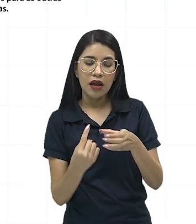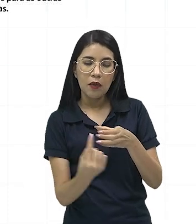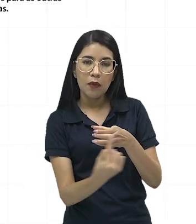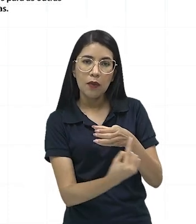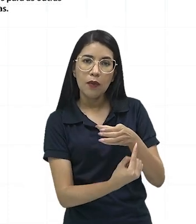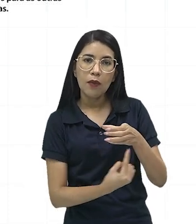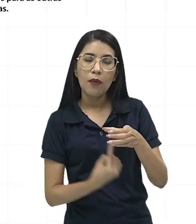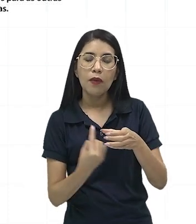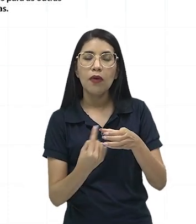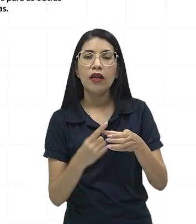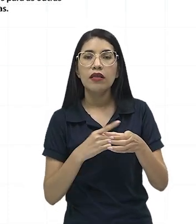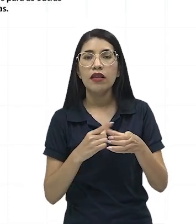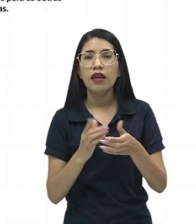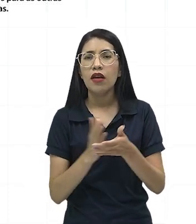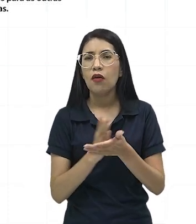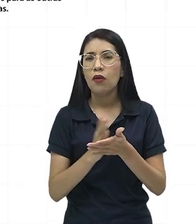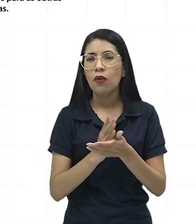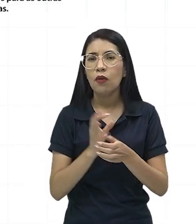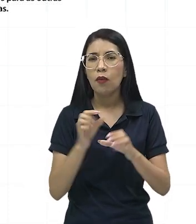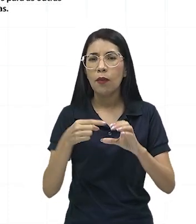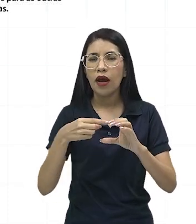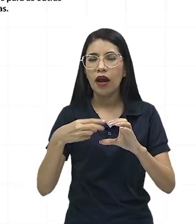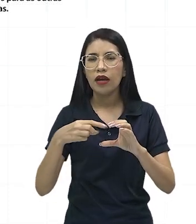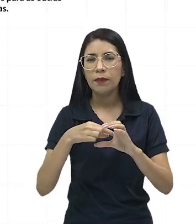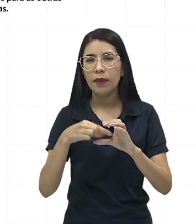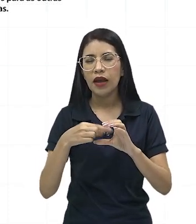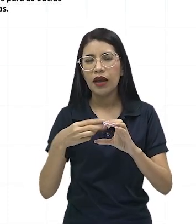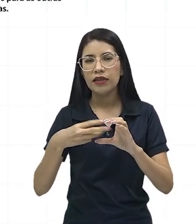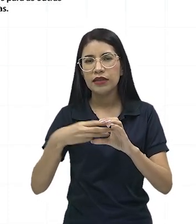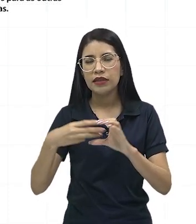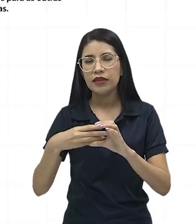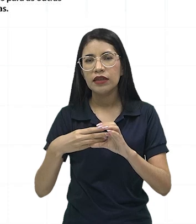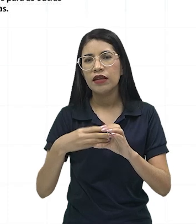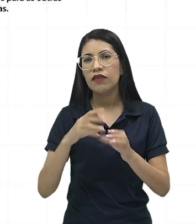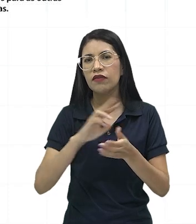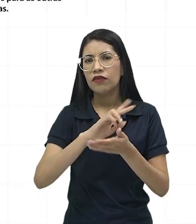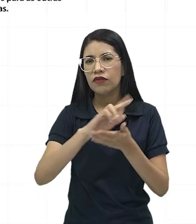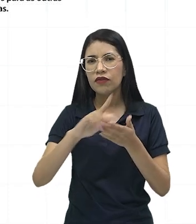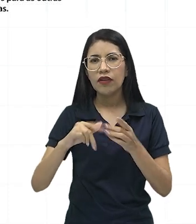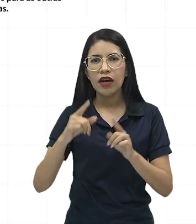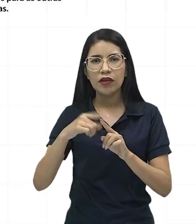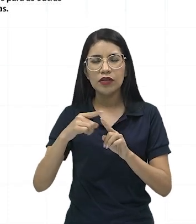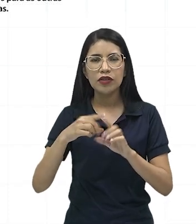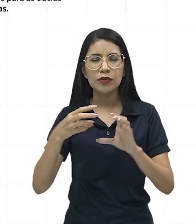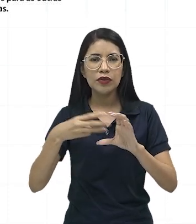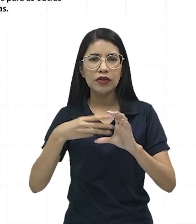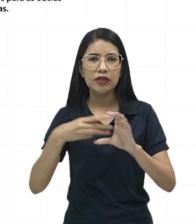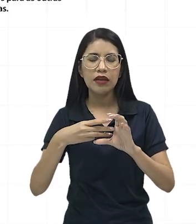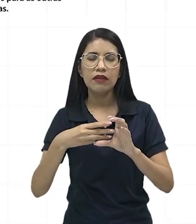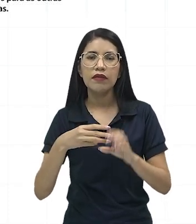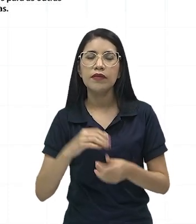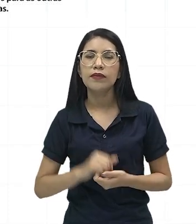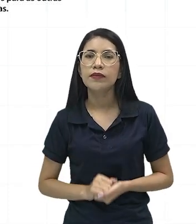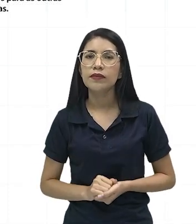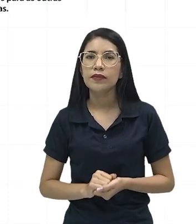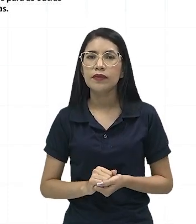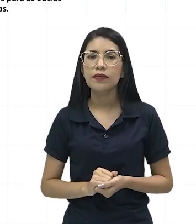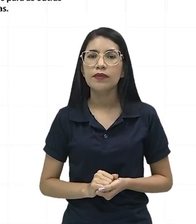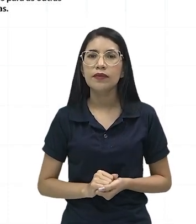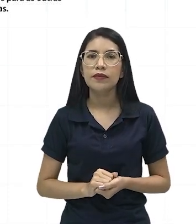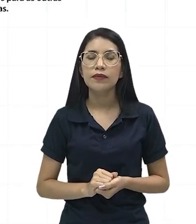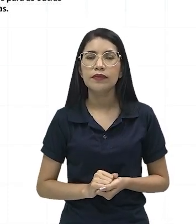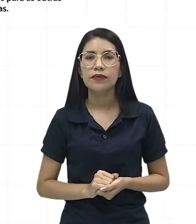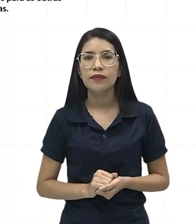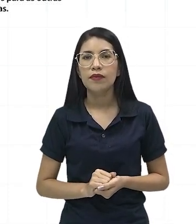é formado por algumas células, como o pinacócito, as espículas, o porócito e também o